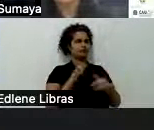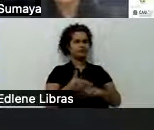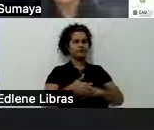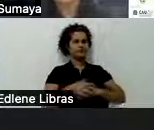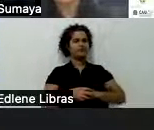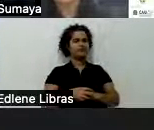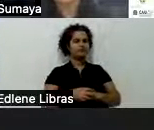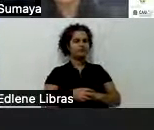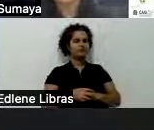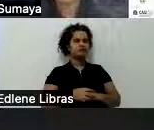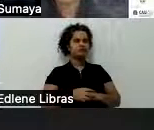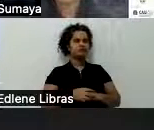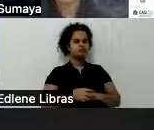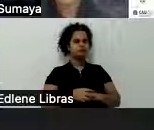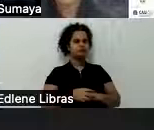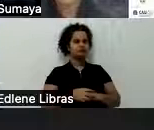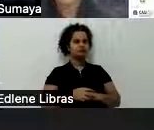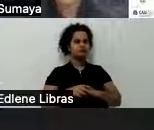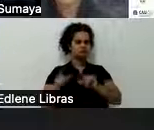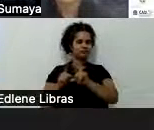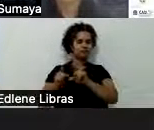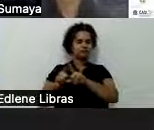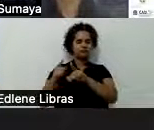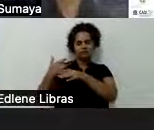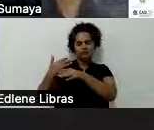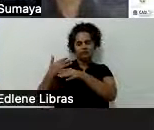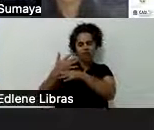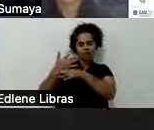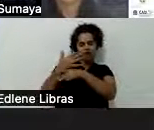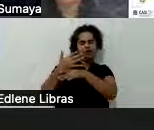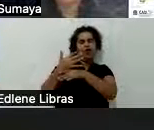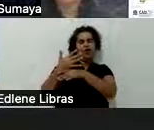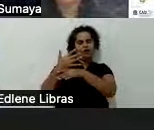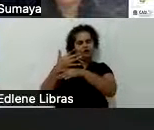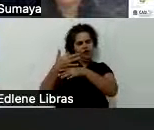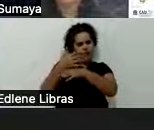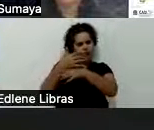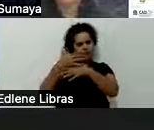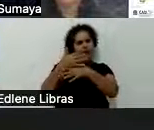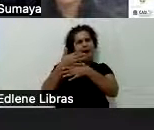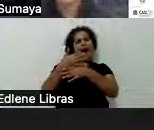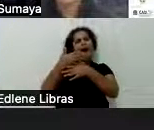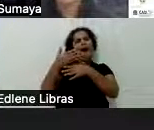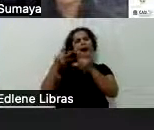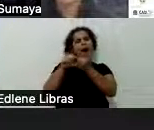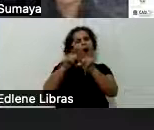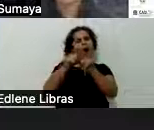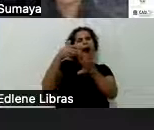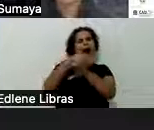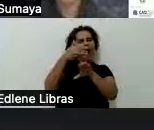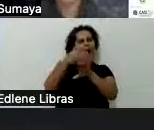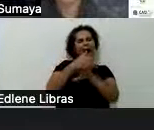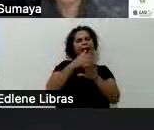A partir disso, a gente sistematizou também as cidades que estavam fazendo intervenções na época